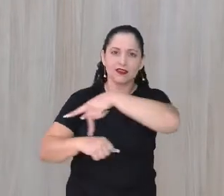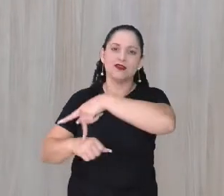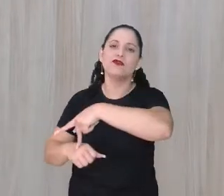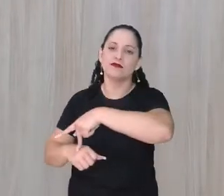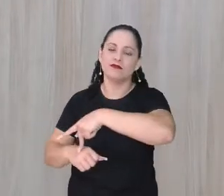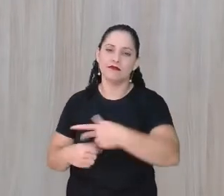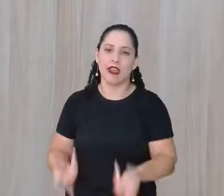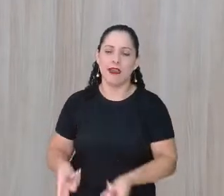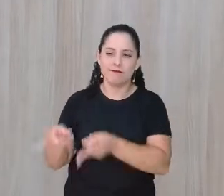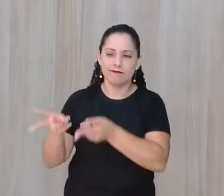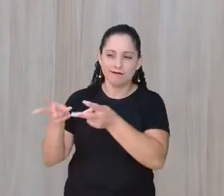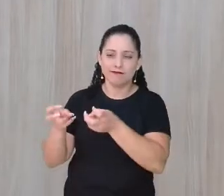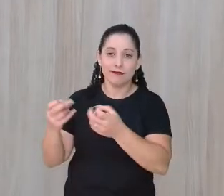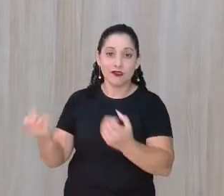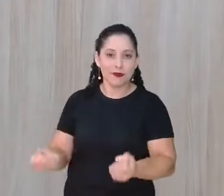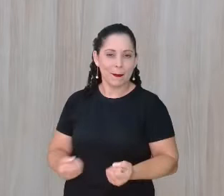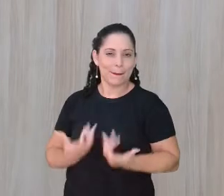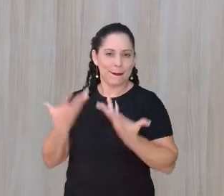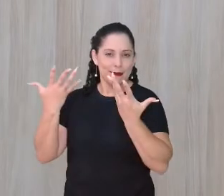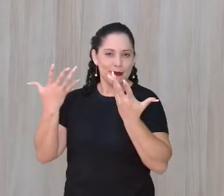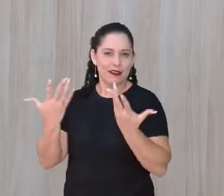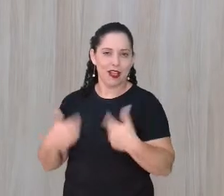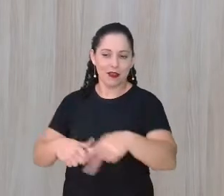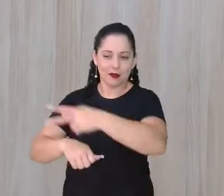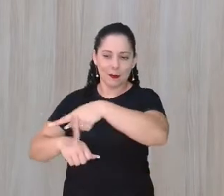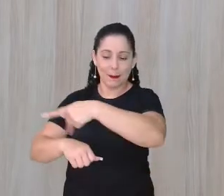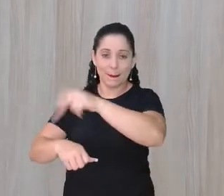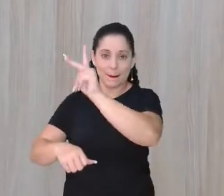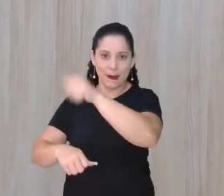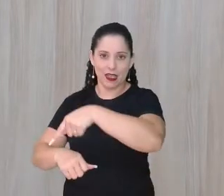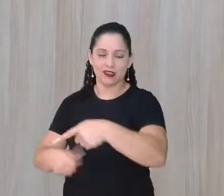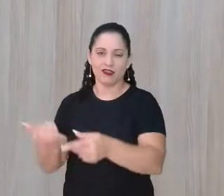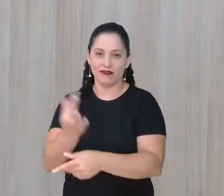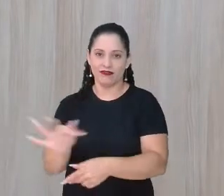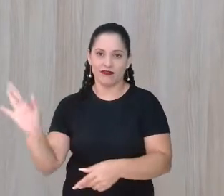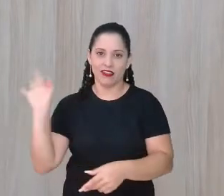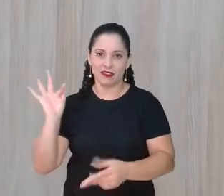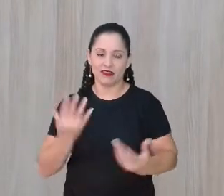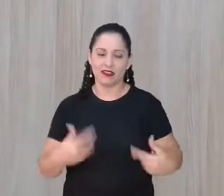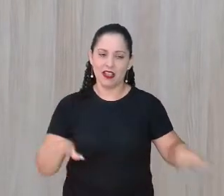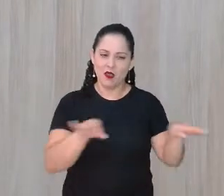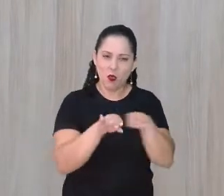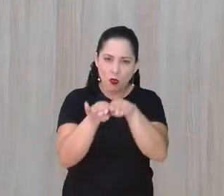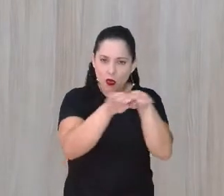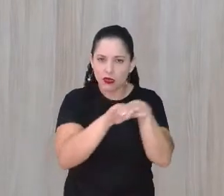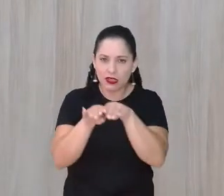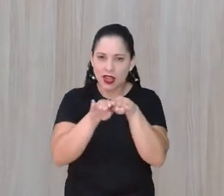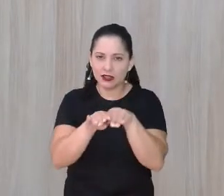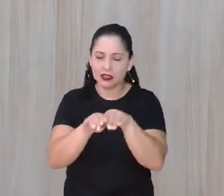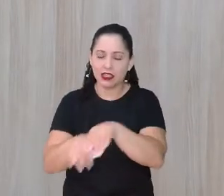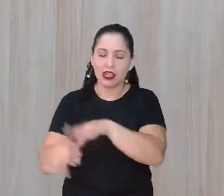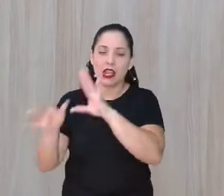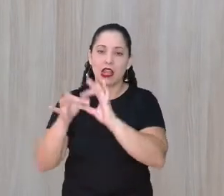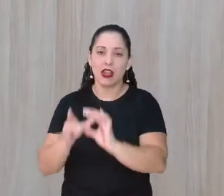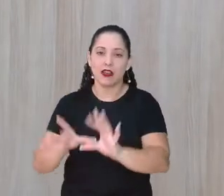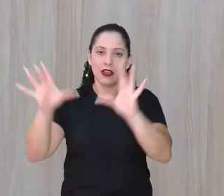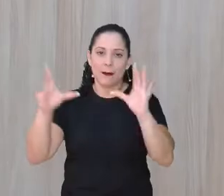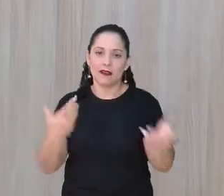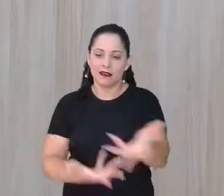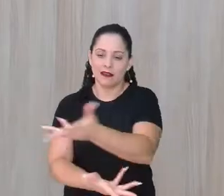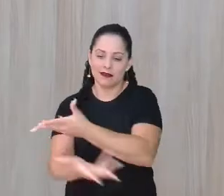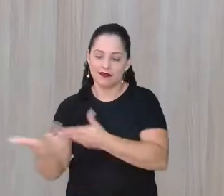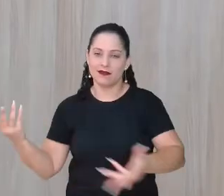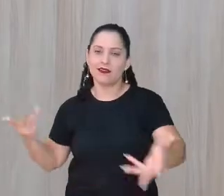naqueles ideais ali que era o lema da Revolução Francesa, que era liberdade, igualdade e fraternidade. Então vamos aqui,